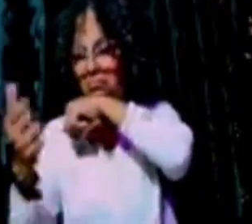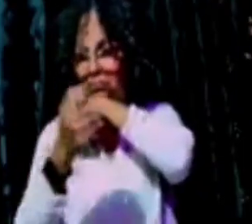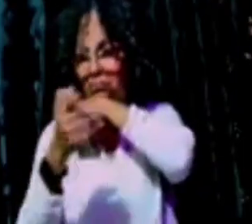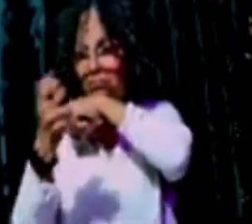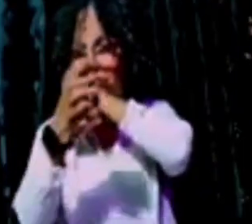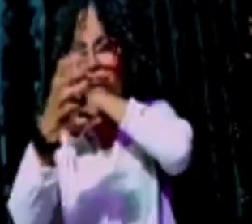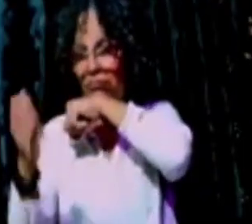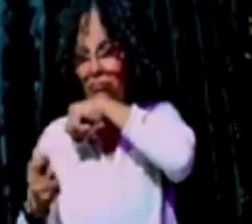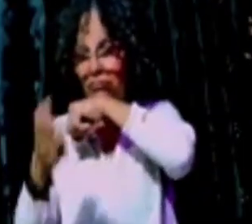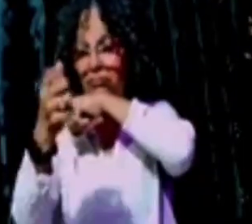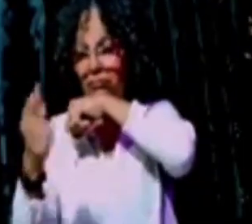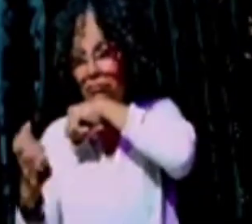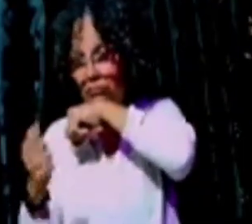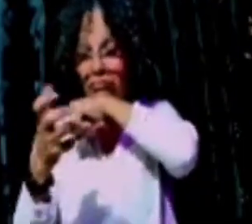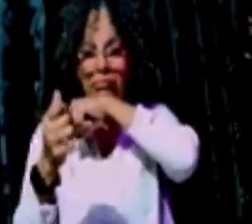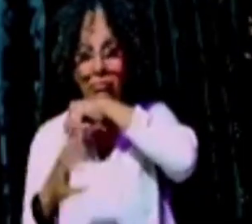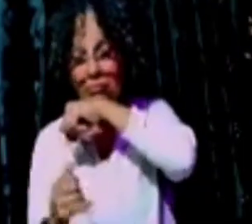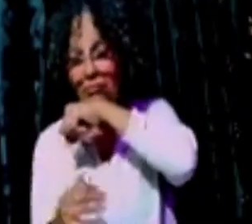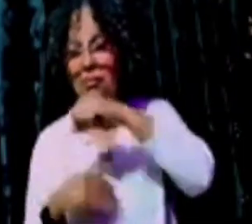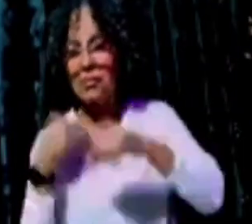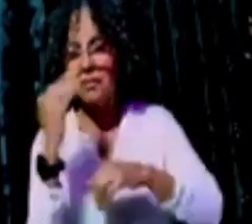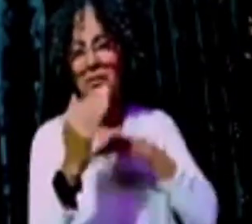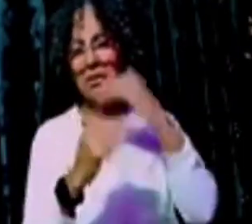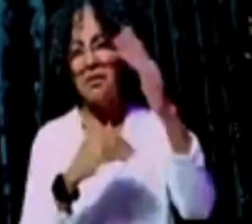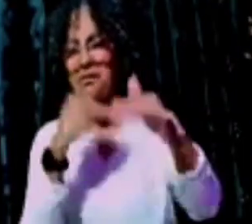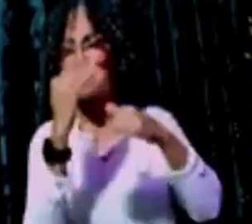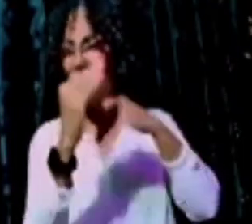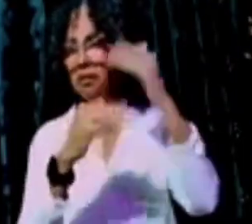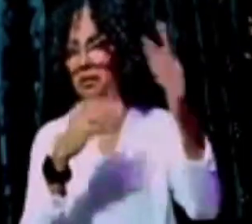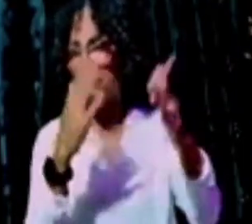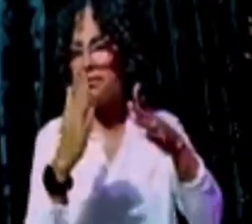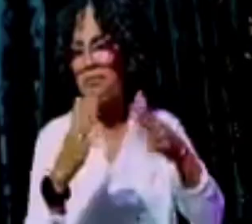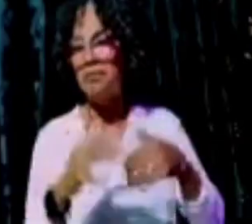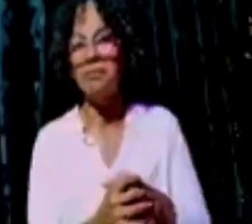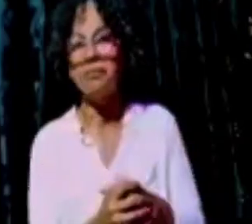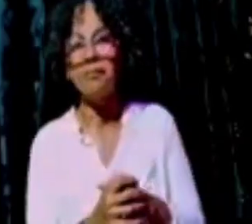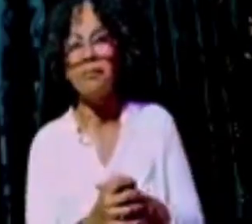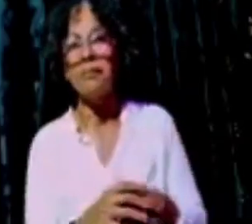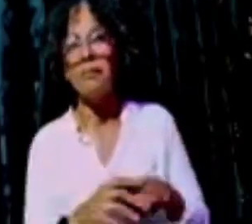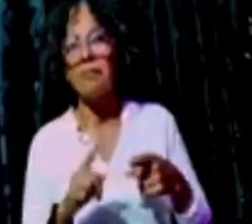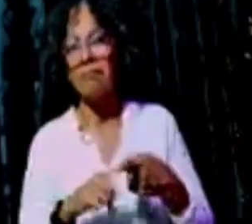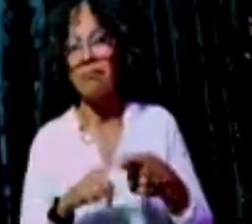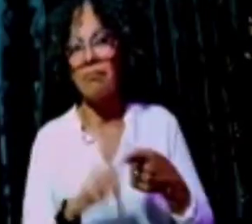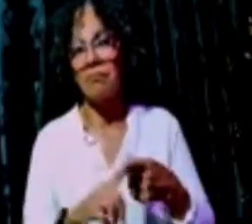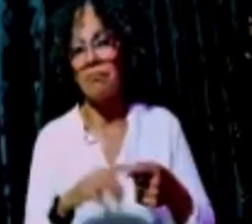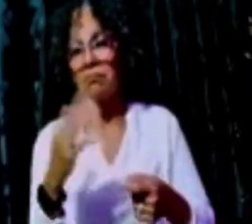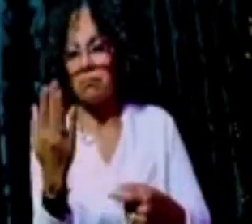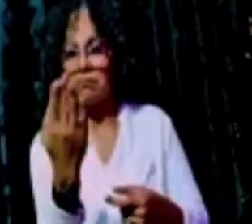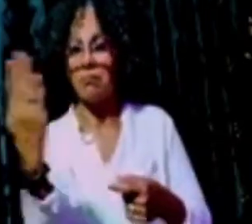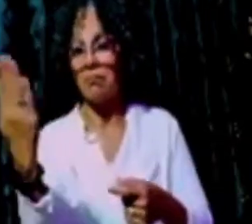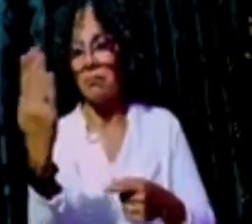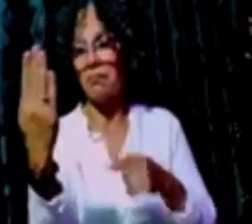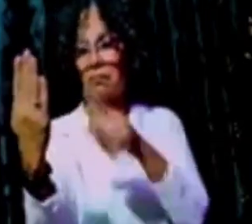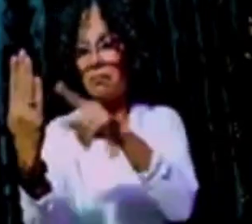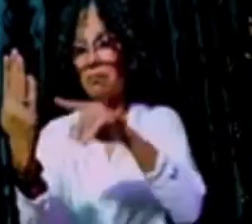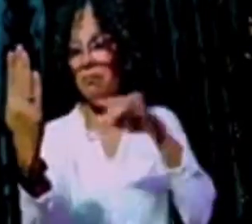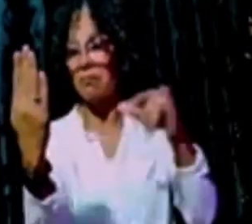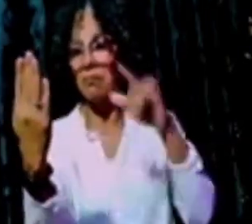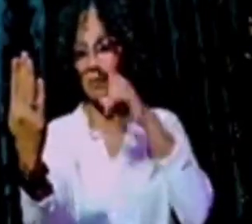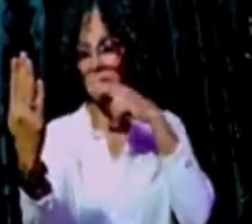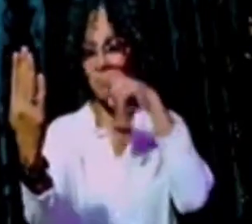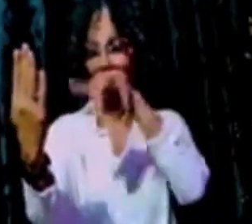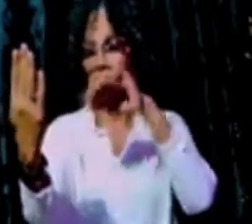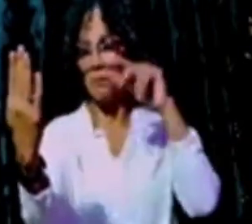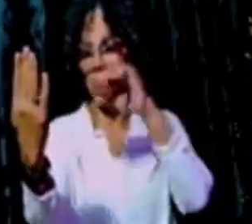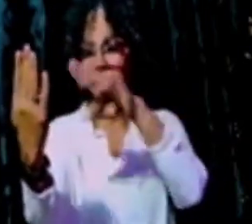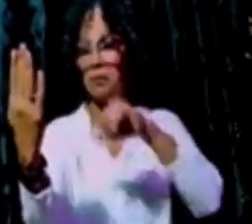eles vão criando estratégias de sinalização para quem está usando um celular e se comunicando pelo Zoom ou pelo Meet, né?